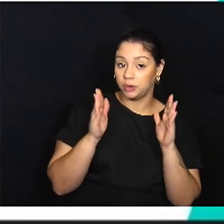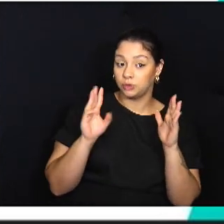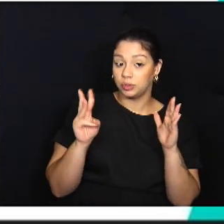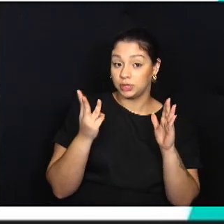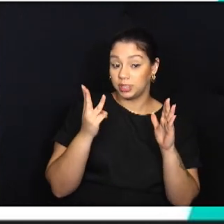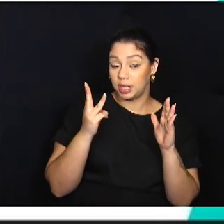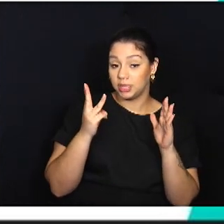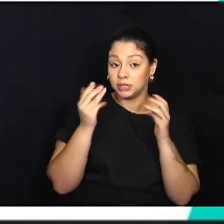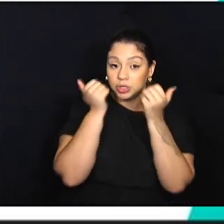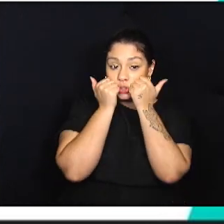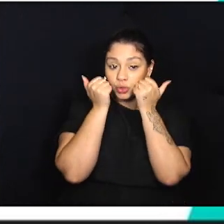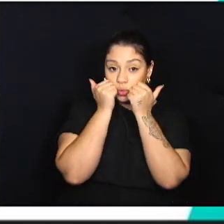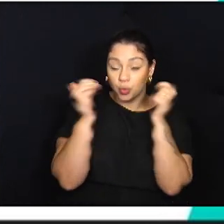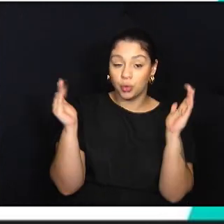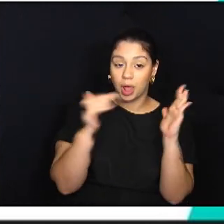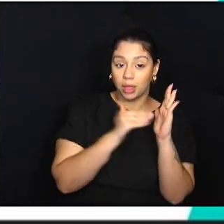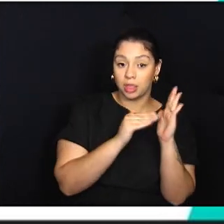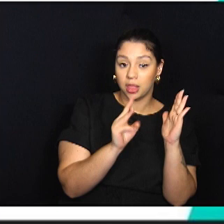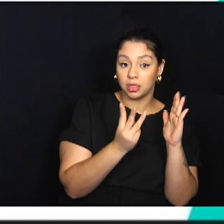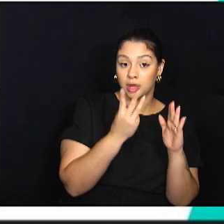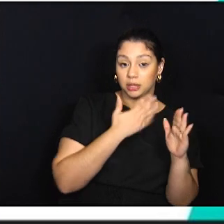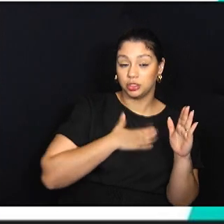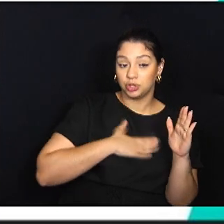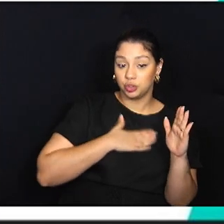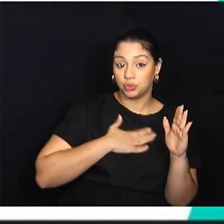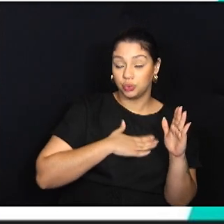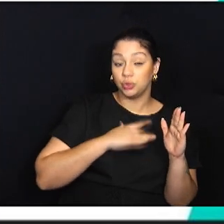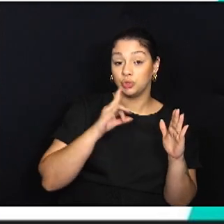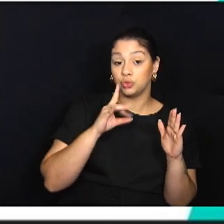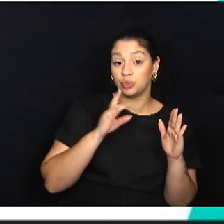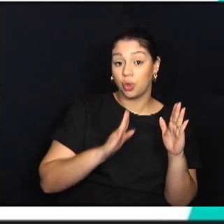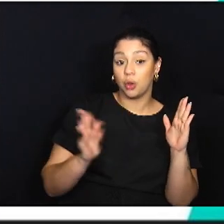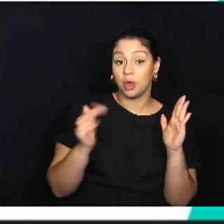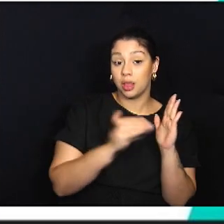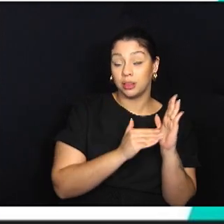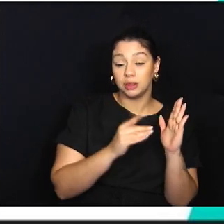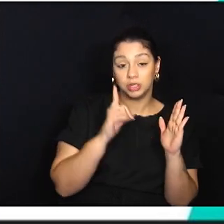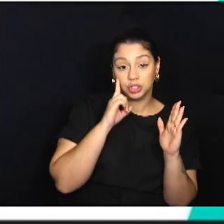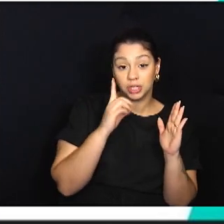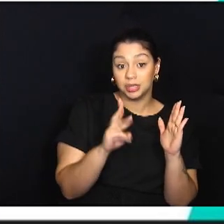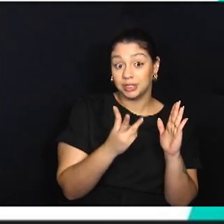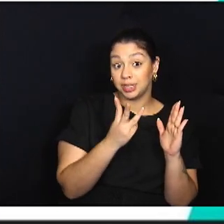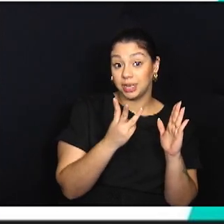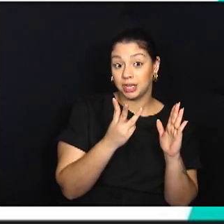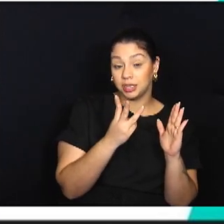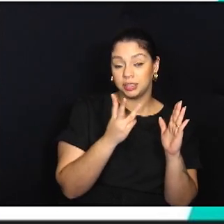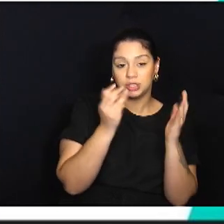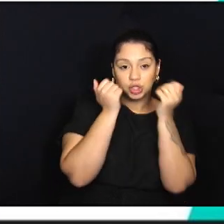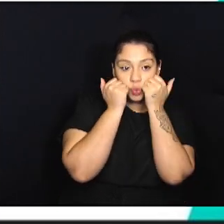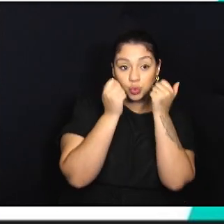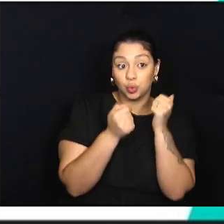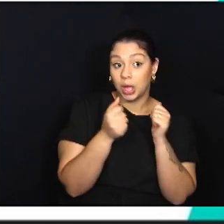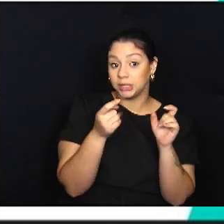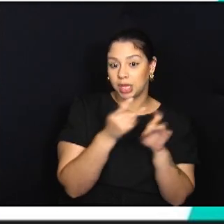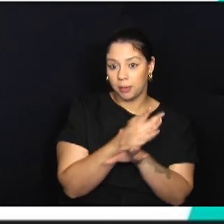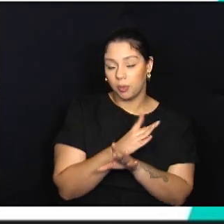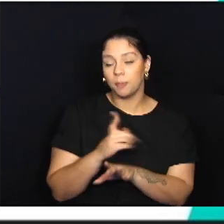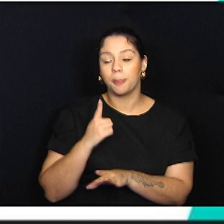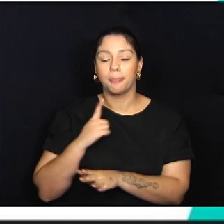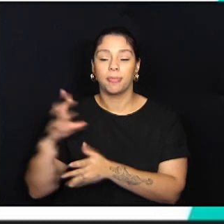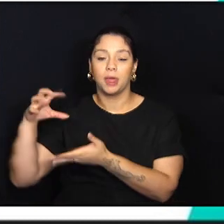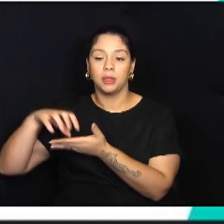3 de agosto, então essa primeira unidade só até o dia 3 de agosto, já está se encerrando. A unidade 2 do